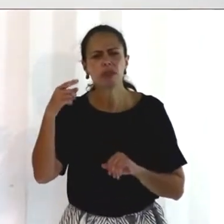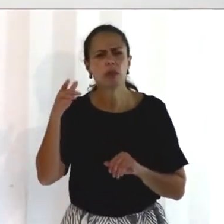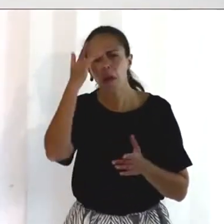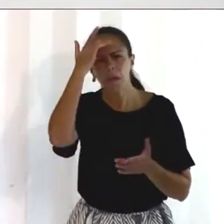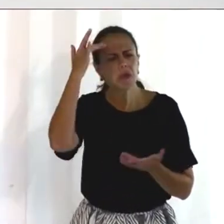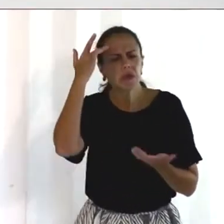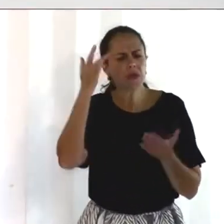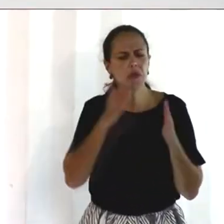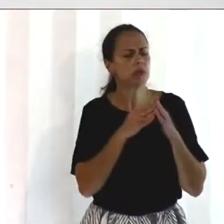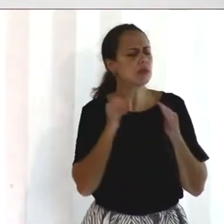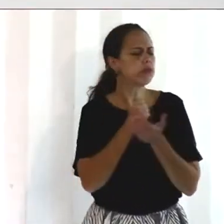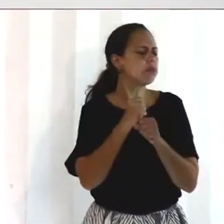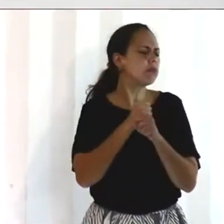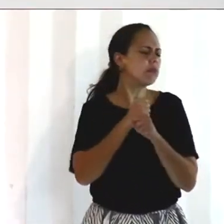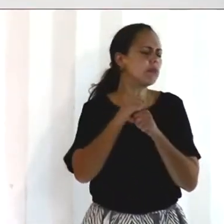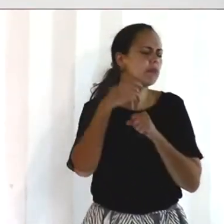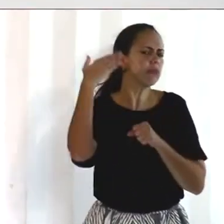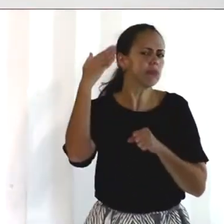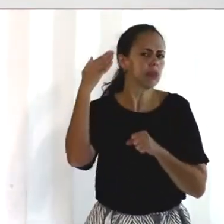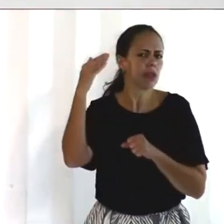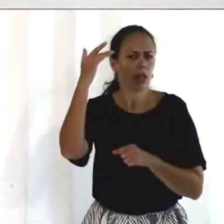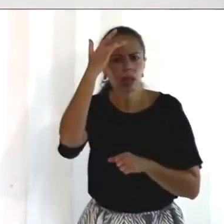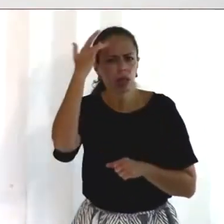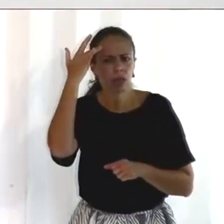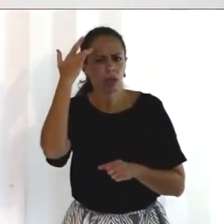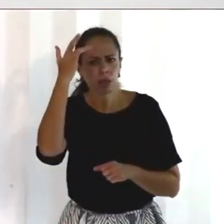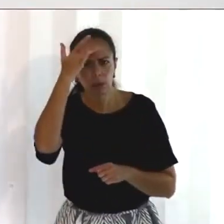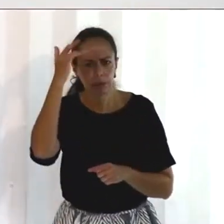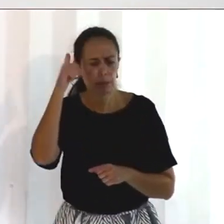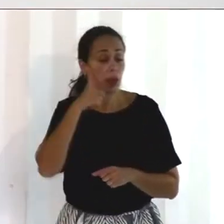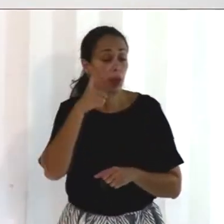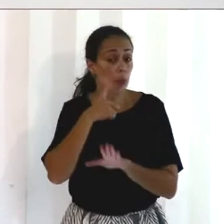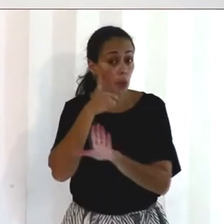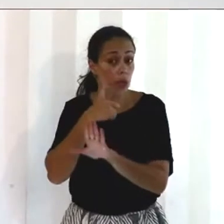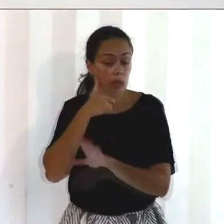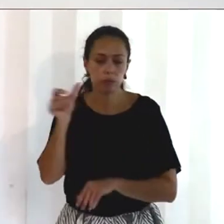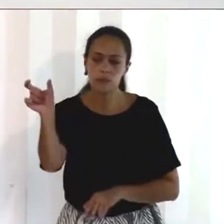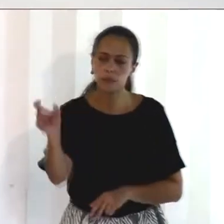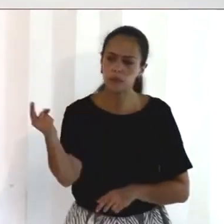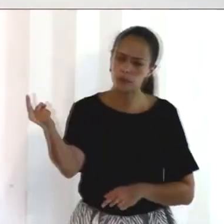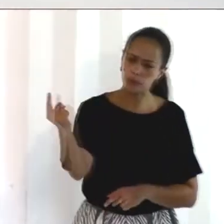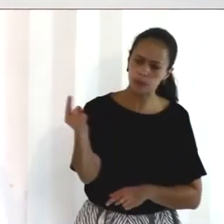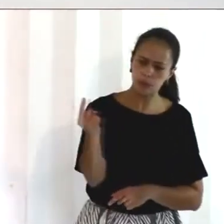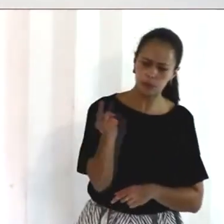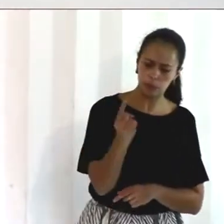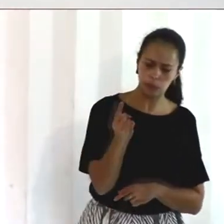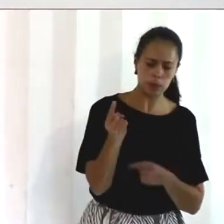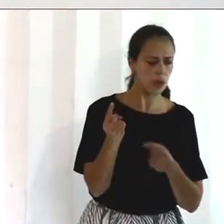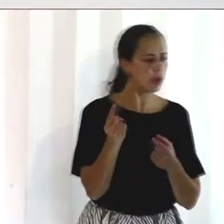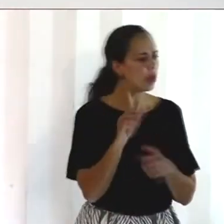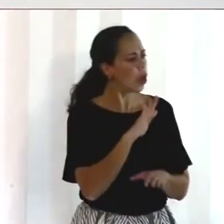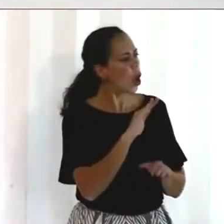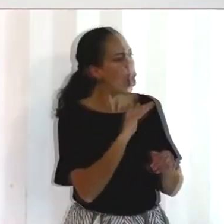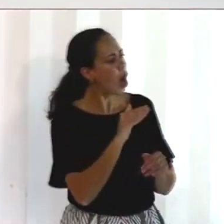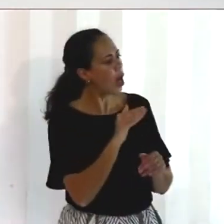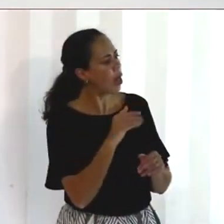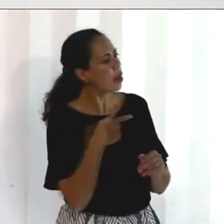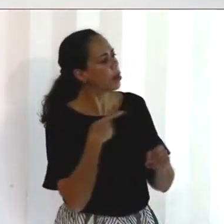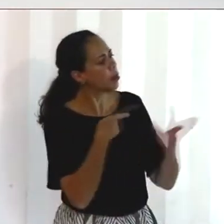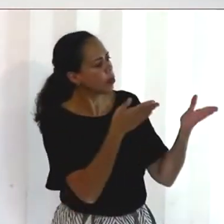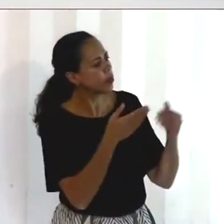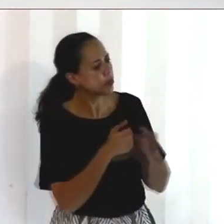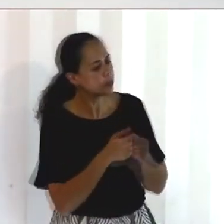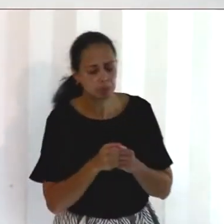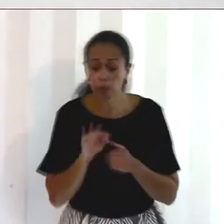Tal, tal, tal. Eu falei: ah, lembro, tal, como vai? Aí ela me contou: olha, o meu namorado, aquele mesmo que riu de